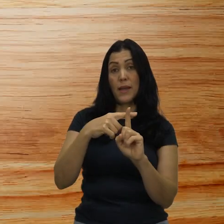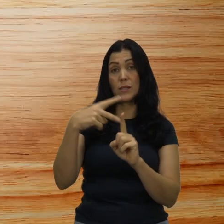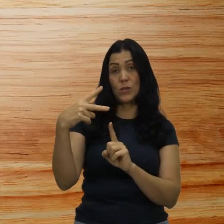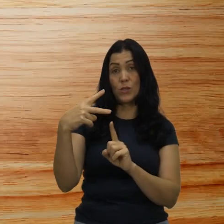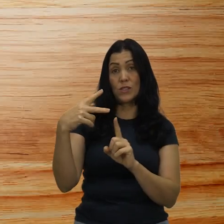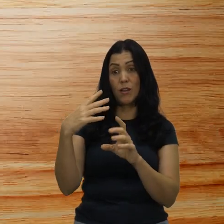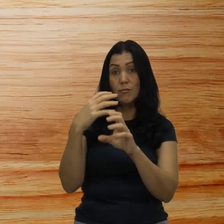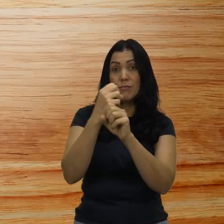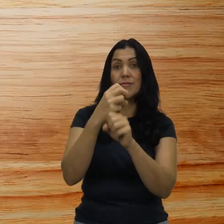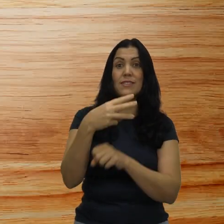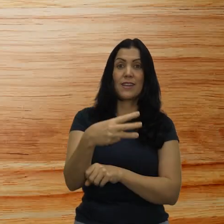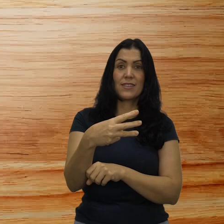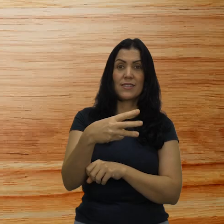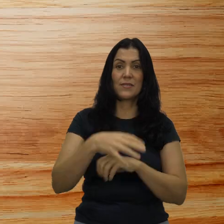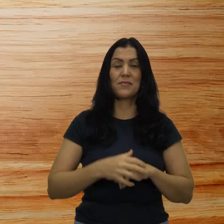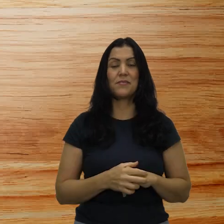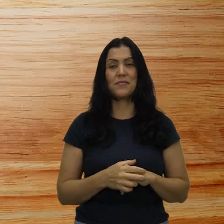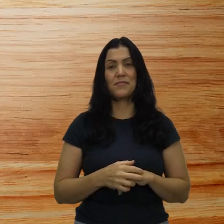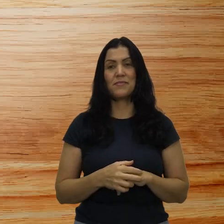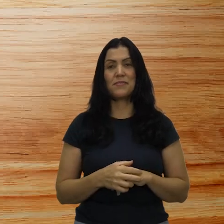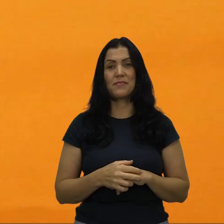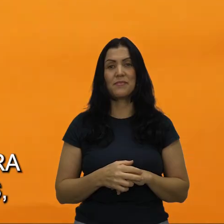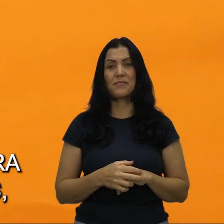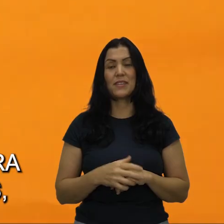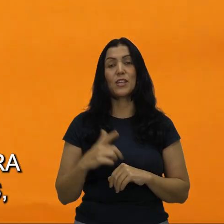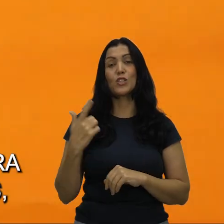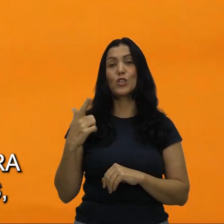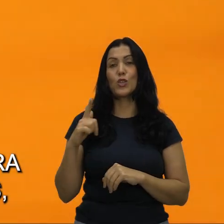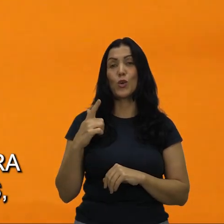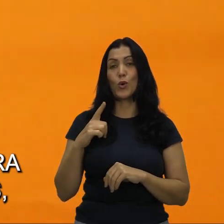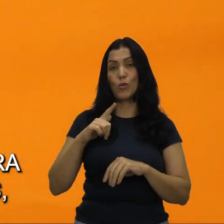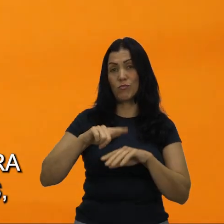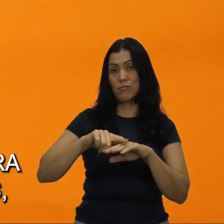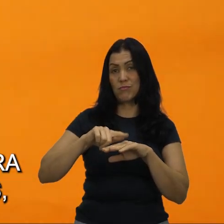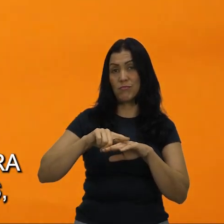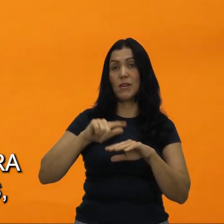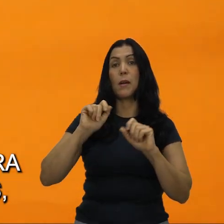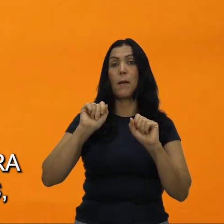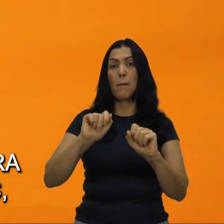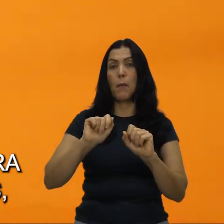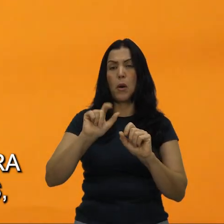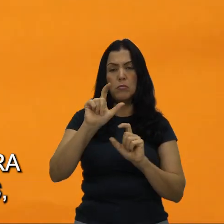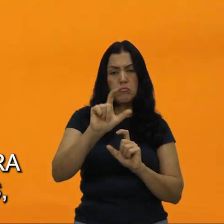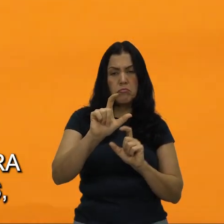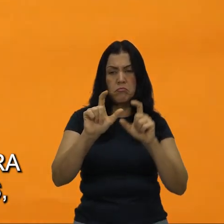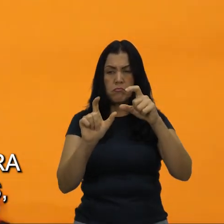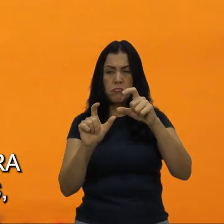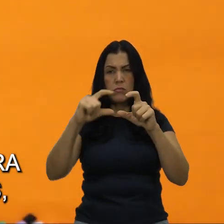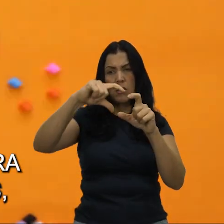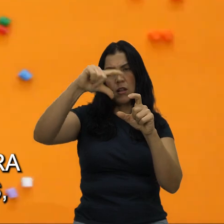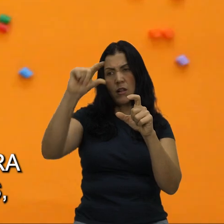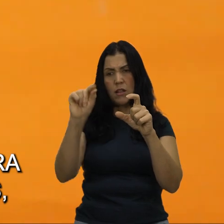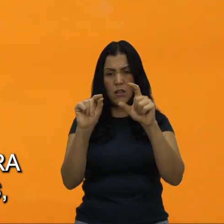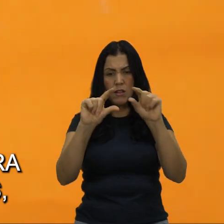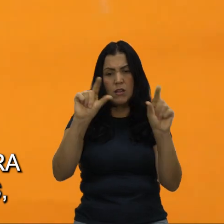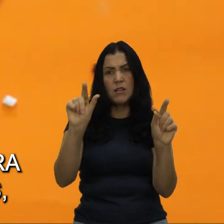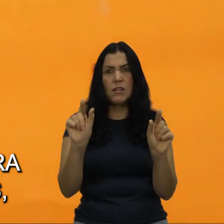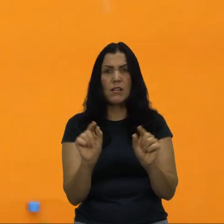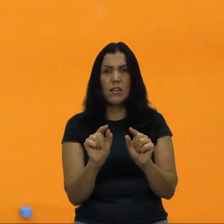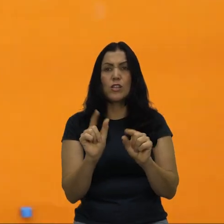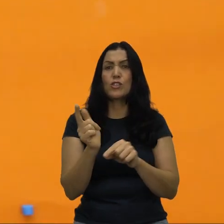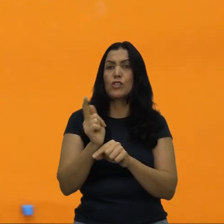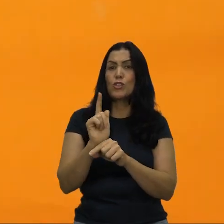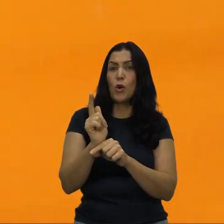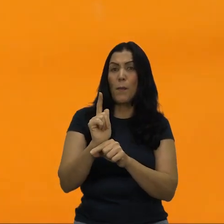O 1 e o 2 viram 3. Geometria. Usar stop motion para construir formas